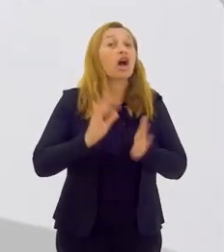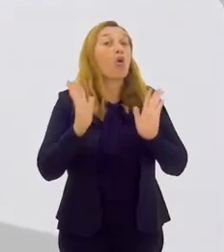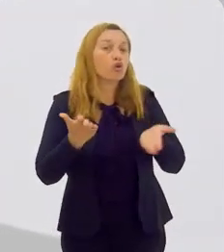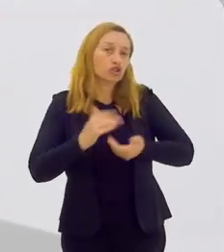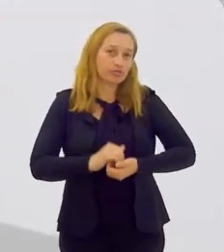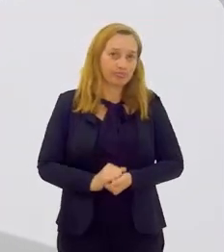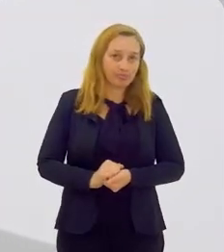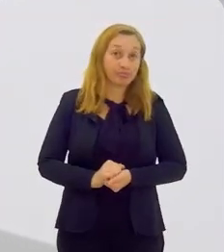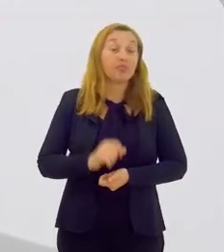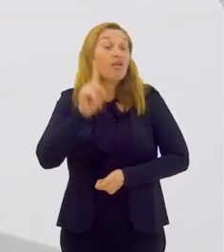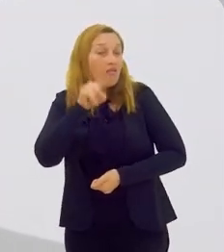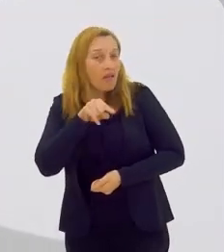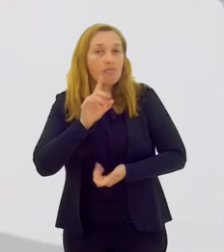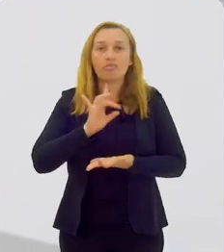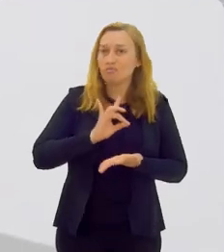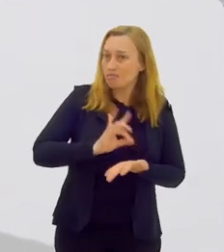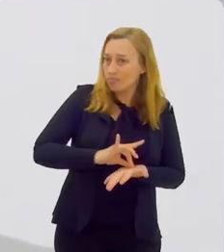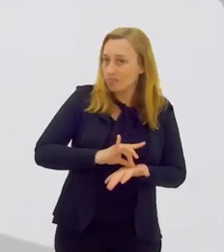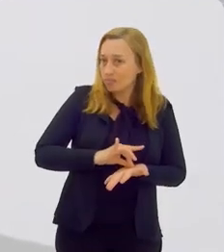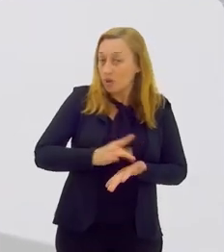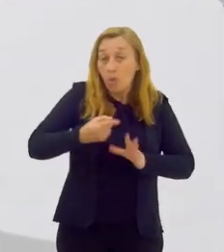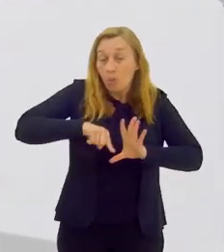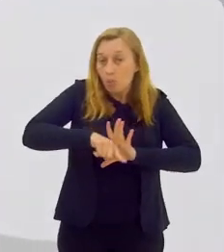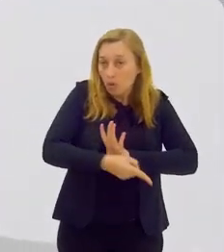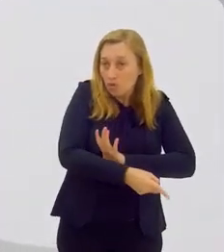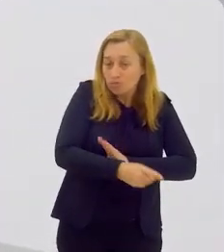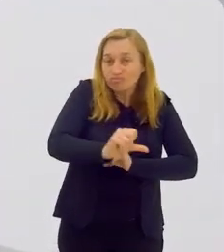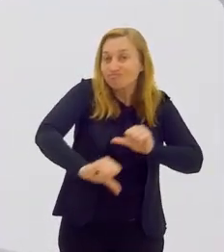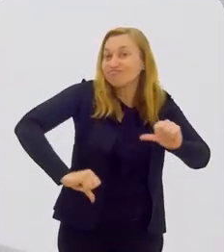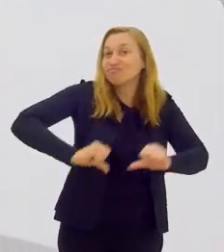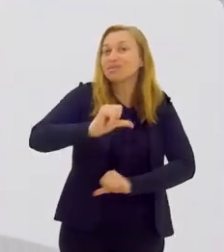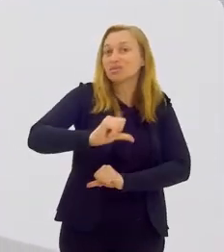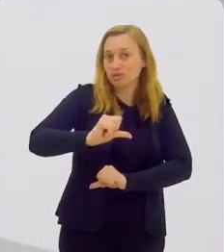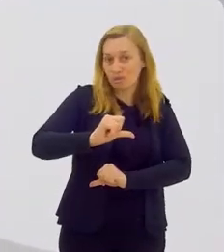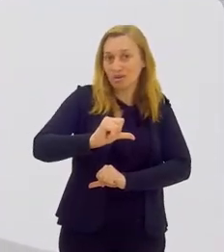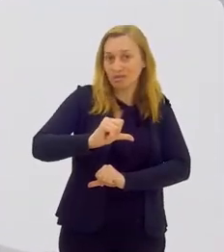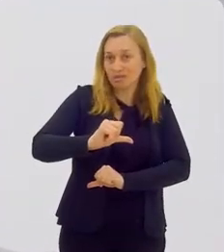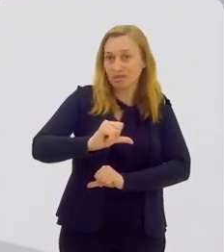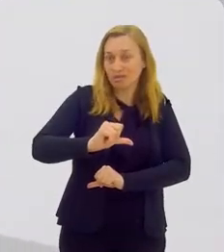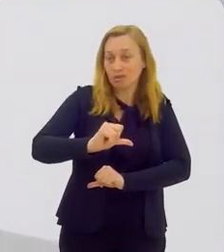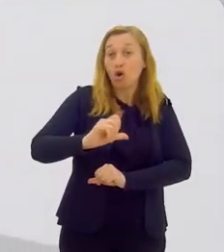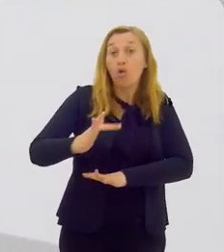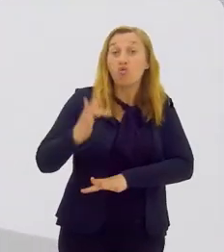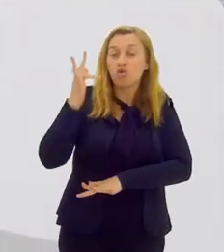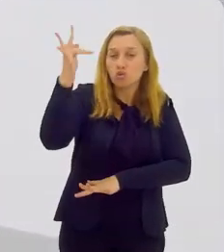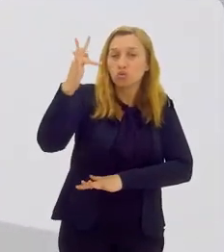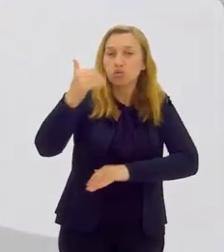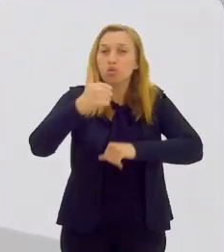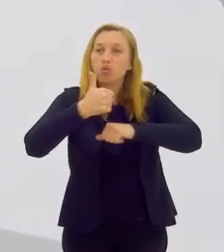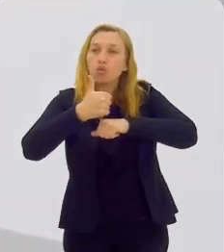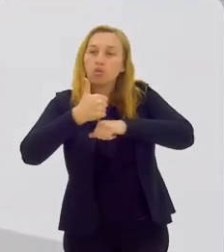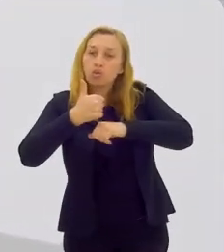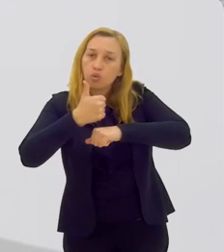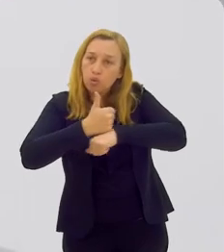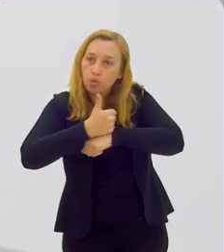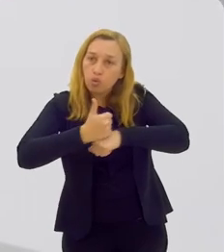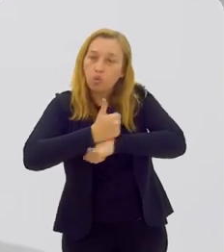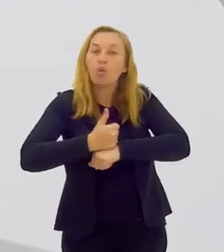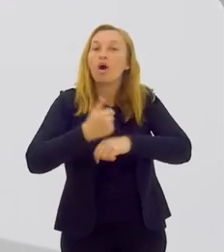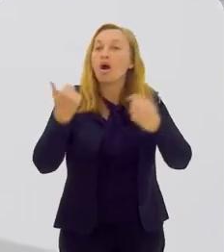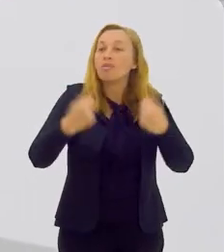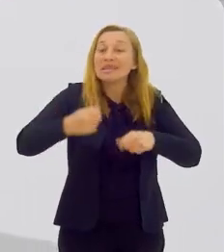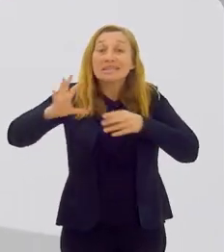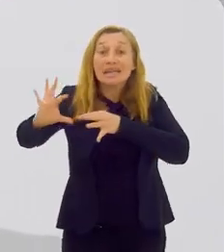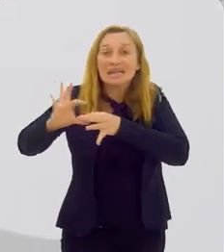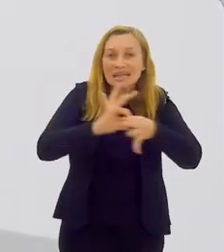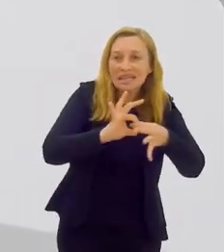é a realidade hoje? É uma realidade em profunda transformação, em que o futuro profissional ele